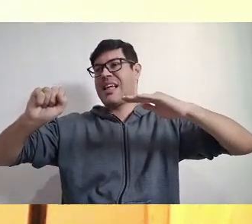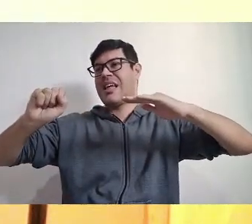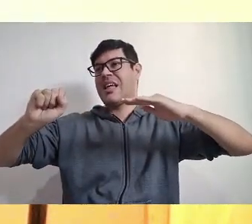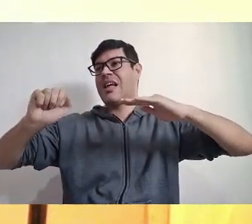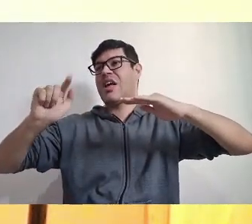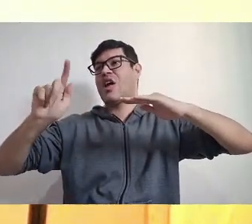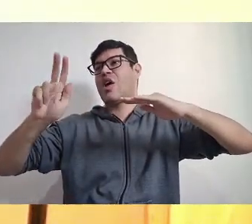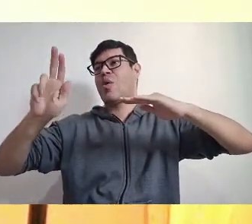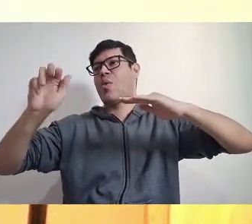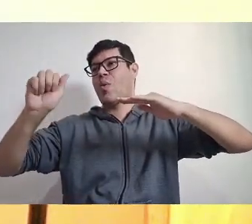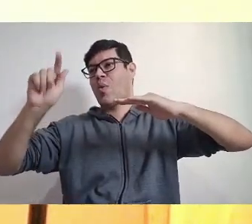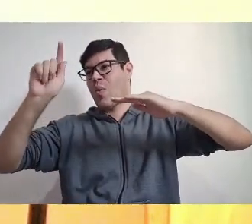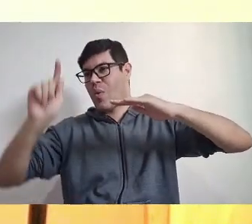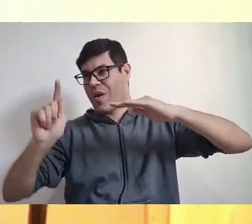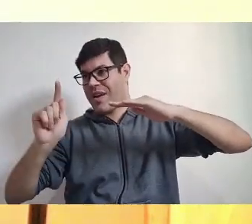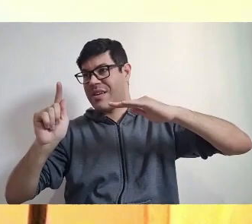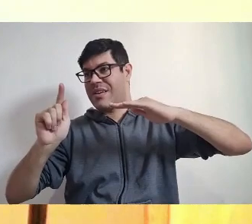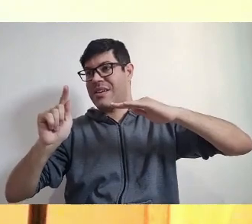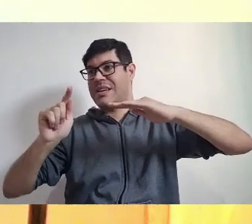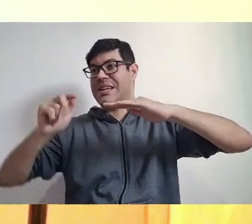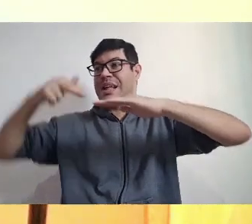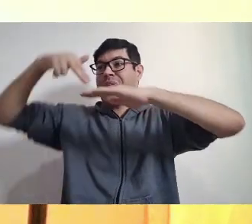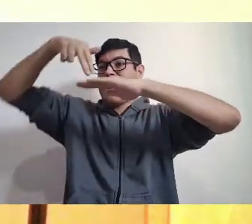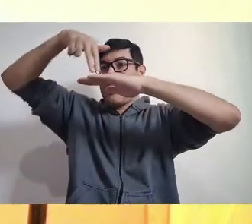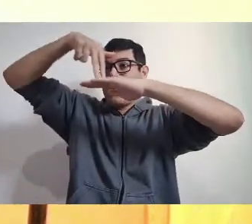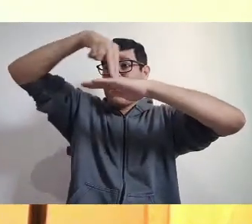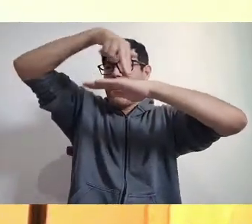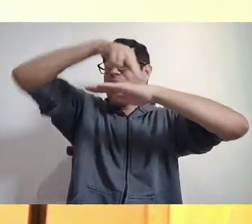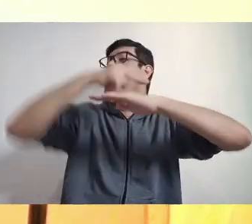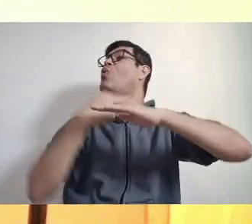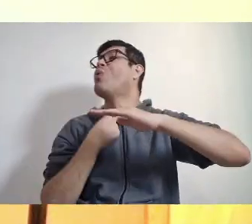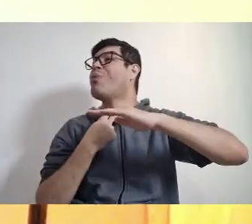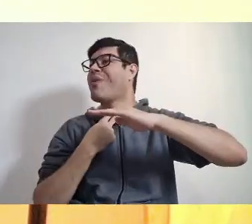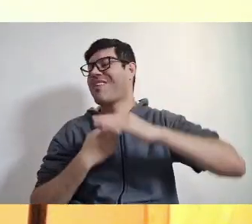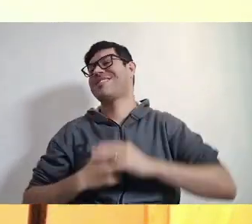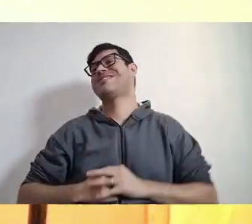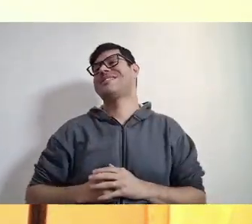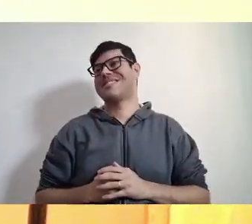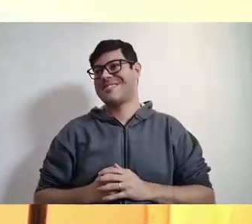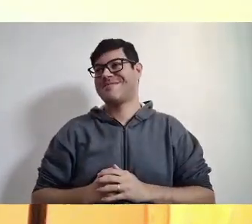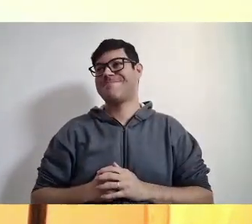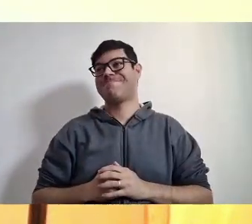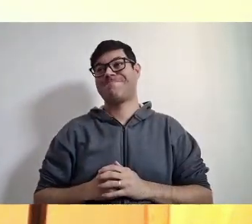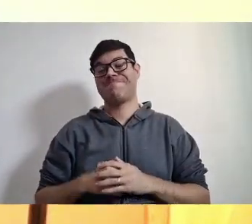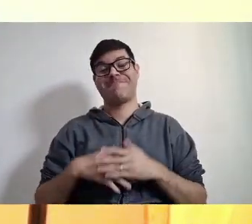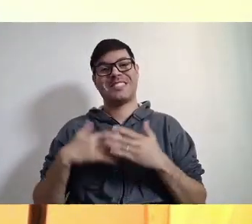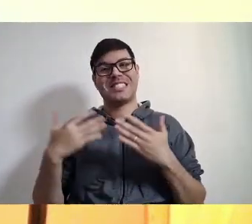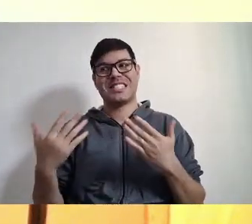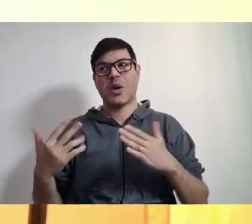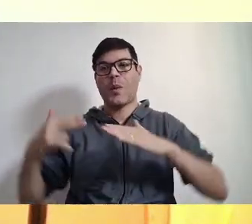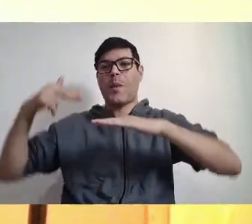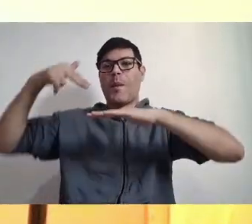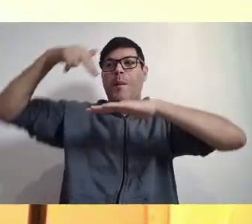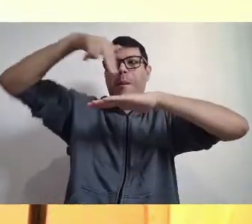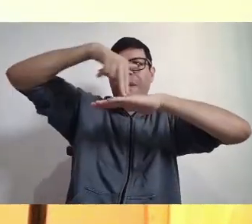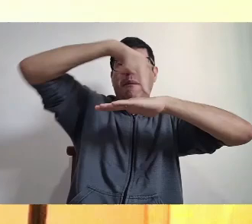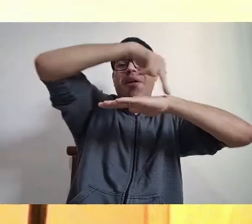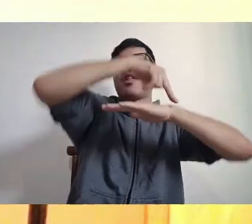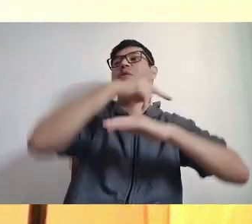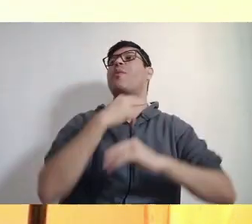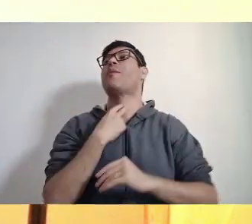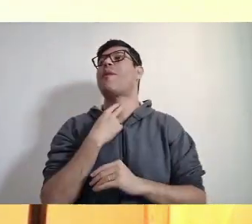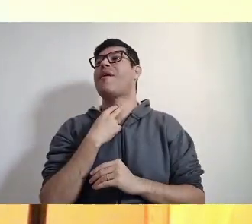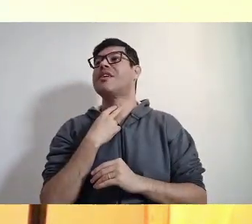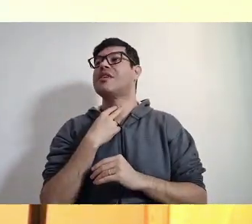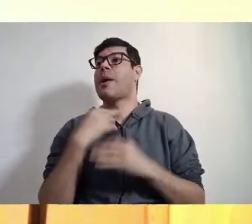pode pisar em cima. Hum. Então tinha um quadro lá escrito para funcionar, para ninguém pisar no telhado. Uhum. Aí ficou